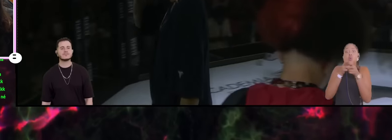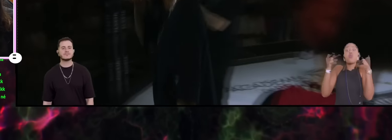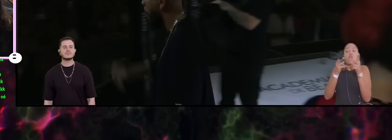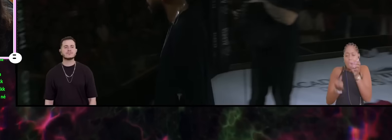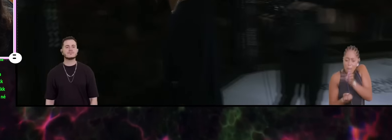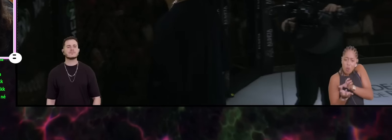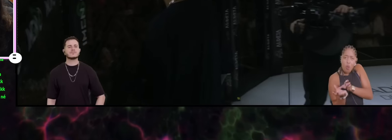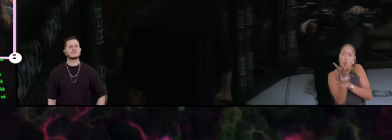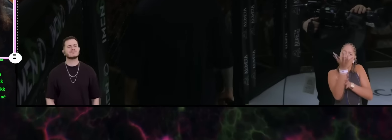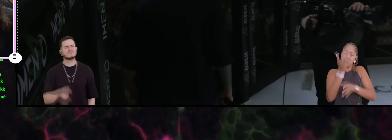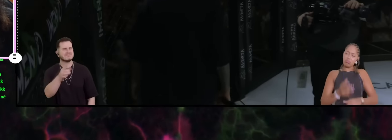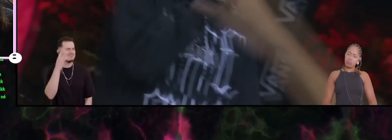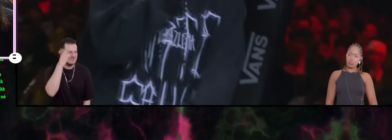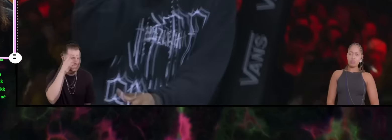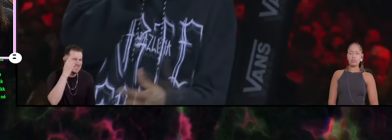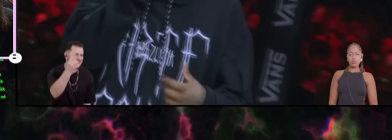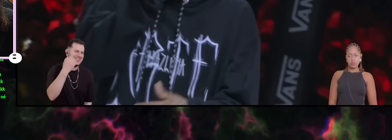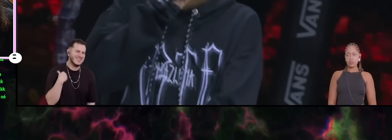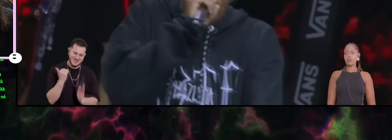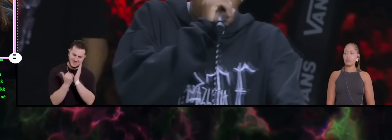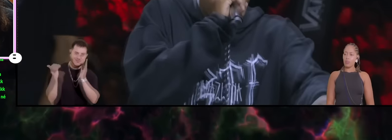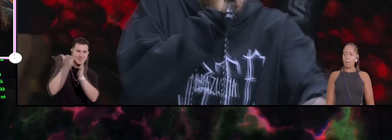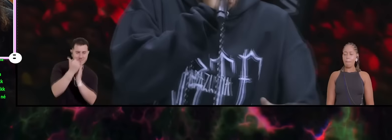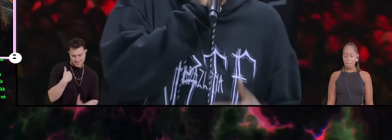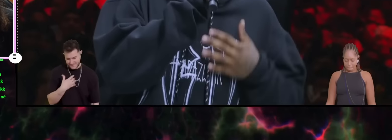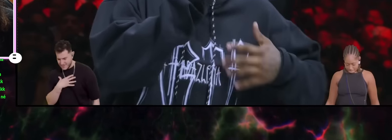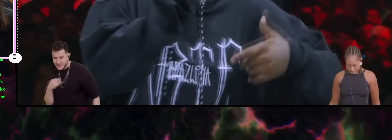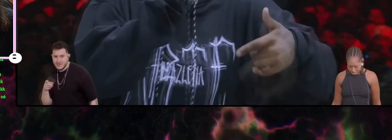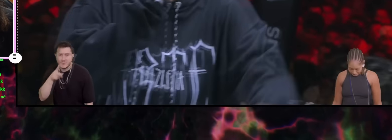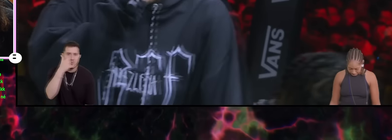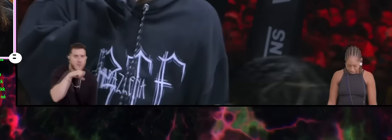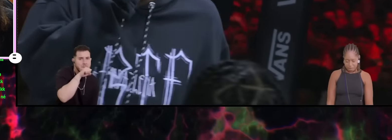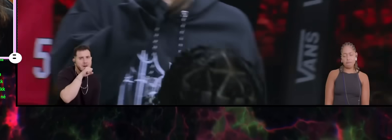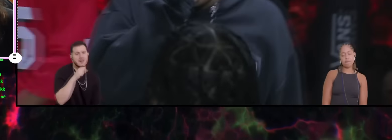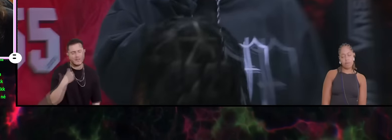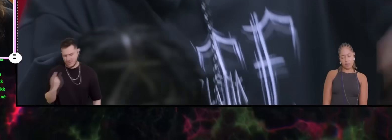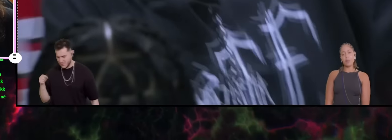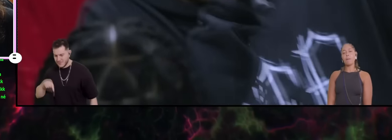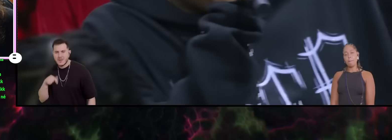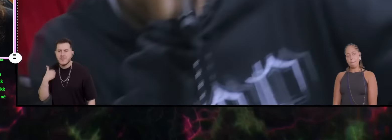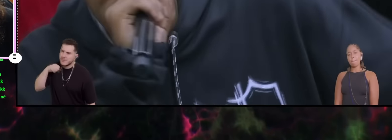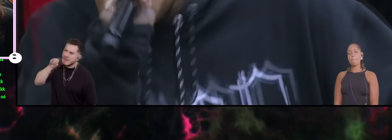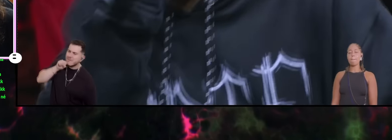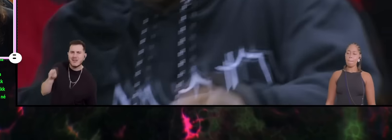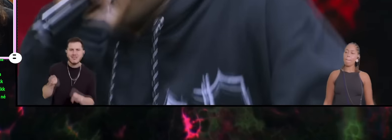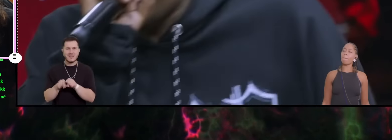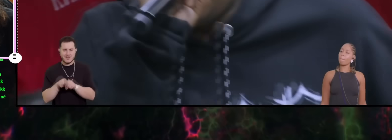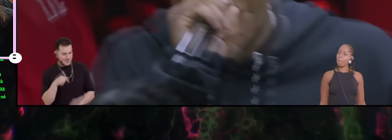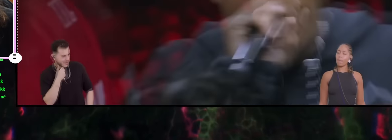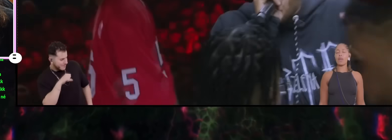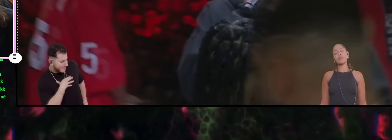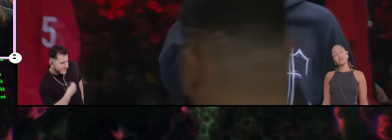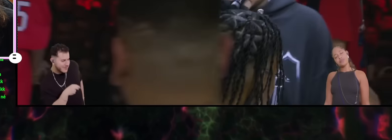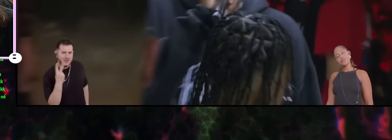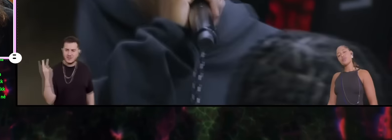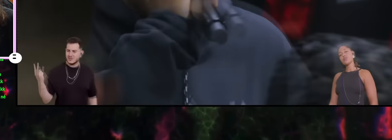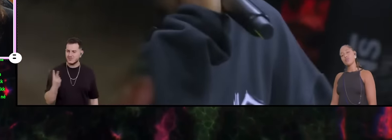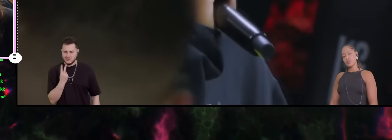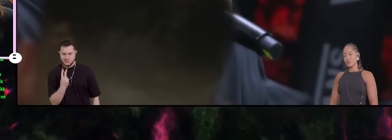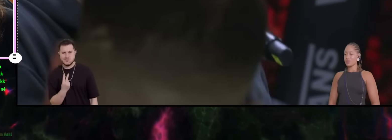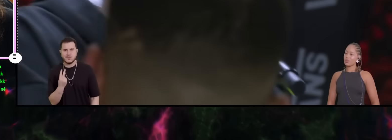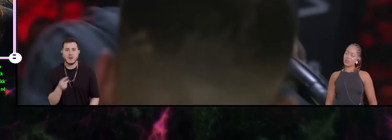dentro. Cê tá ligado, eu vou além. Falei da minha filha, cê falou da sua mãe. Eu vim honrar minha também. Minha mãe e minha filha, pode crer. Eu sou Thanos,